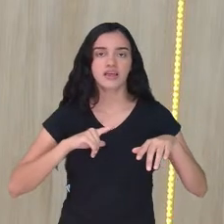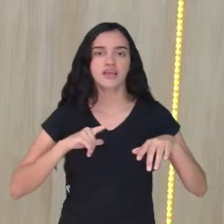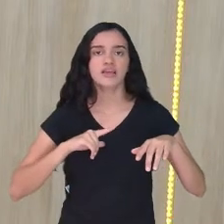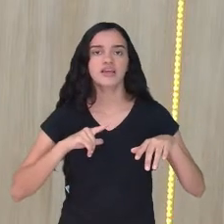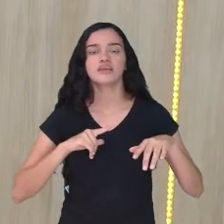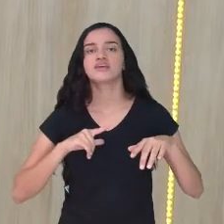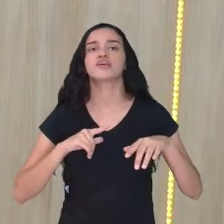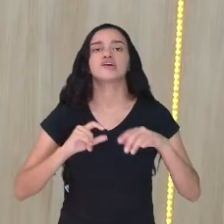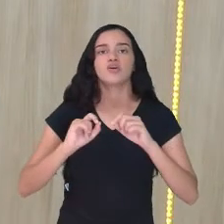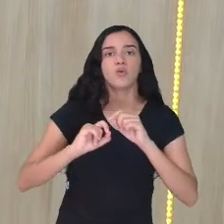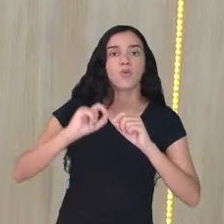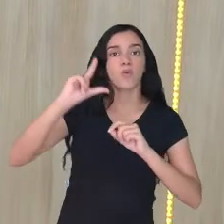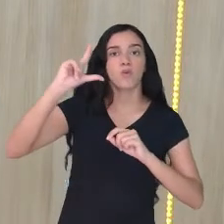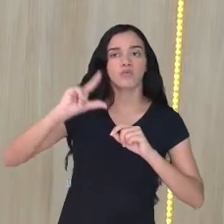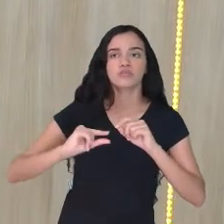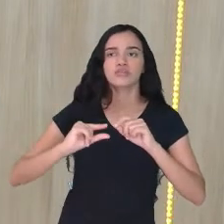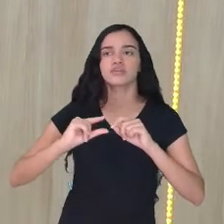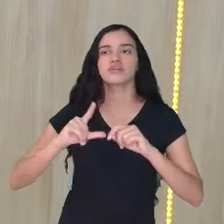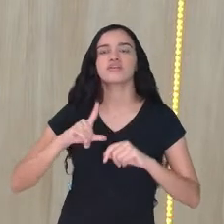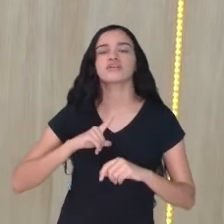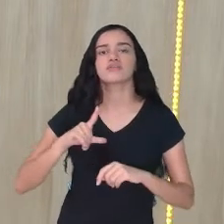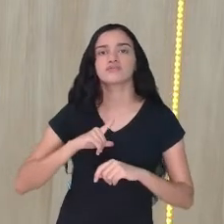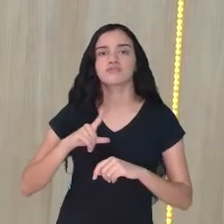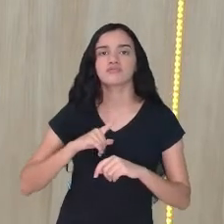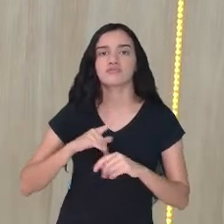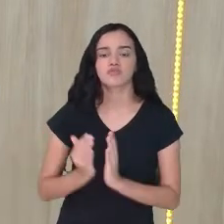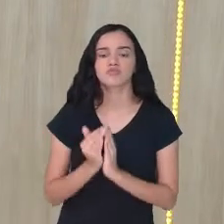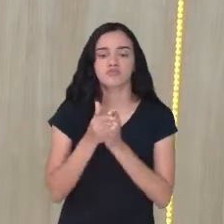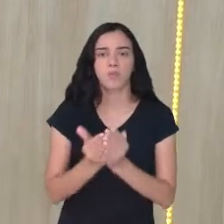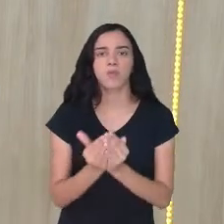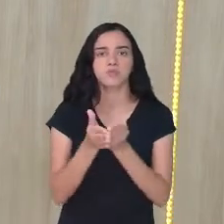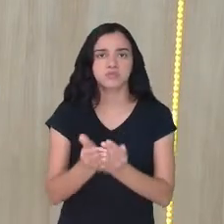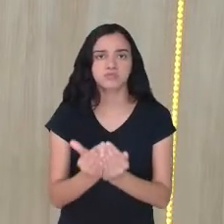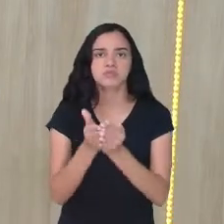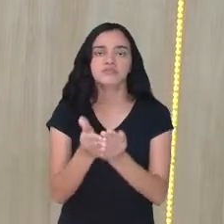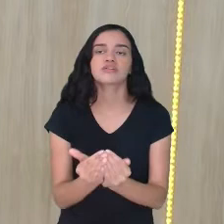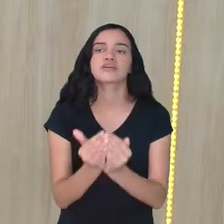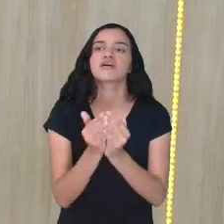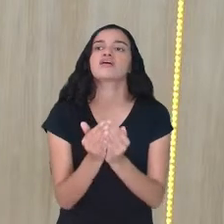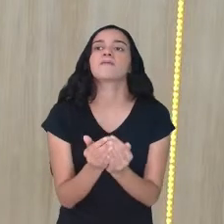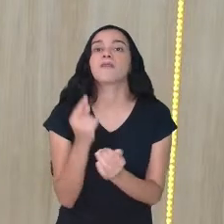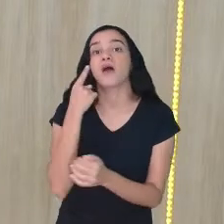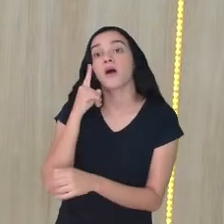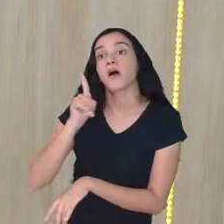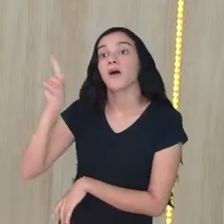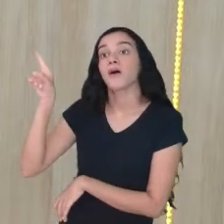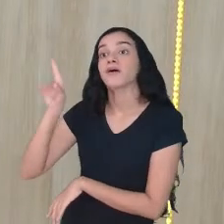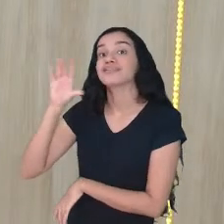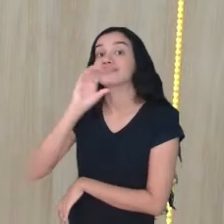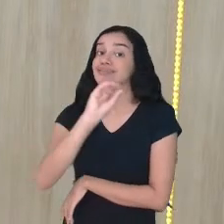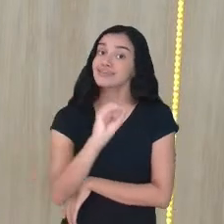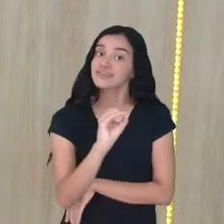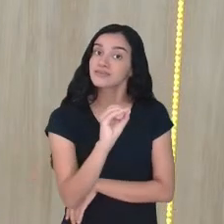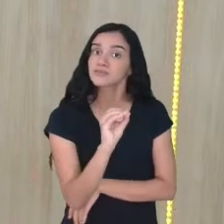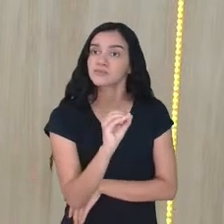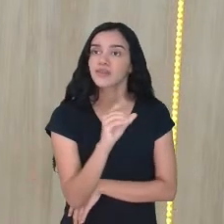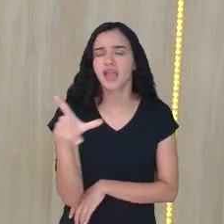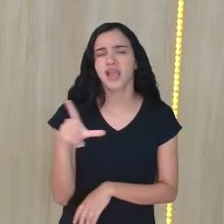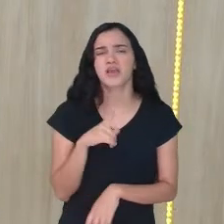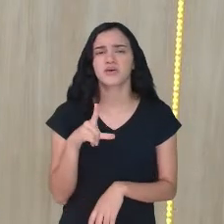onde tem a letra C e E, que tem um naviozinho, isso é o nível do mar. Eu estou considerando 0. E aí